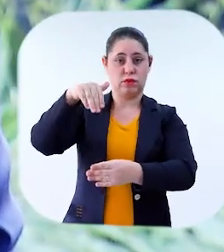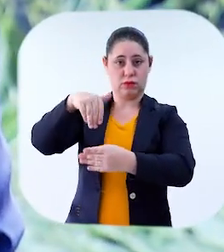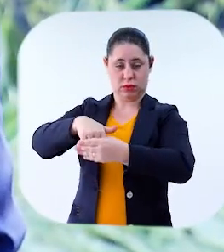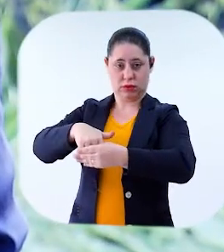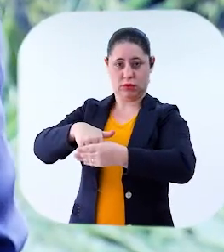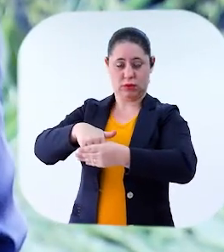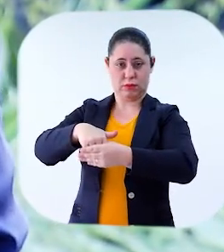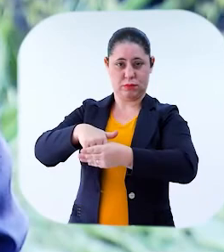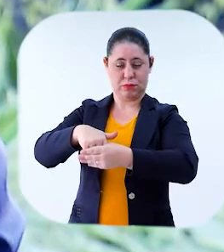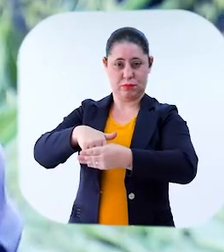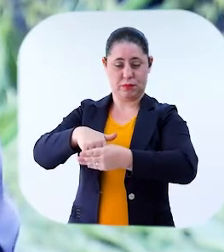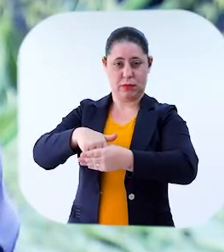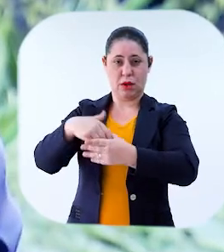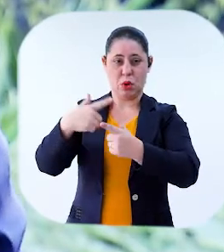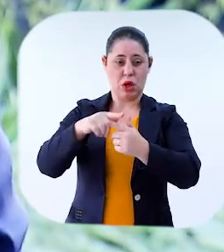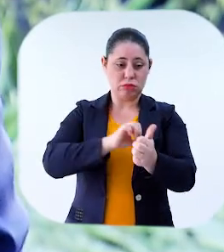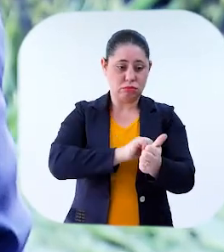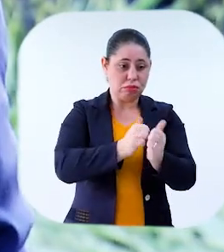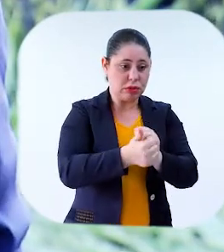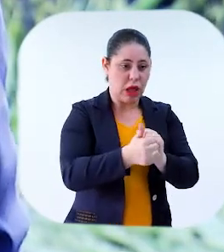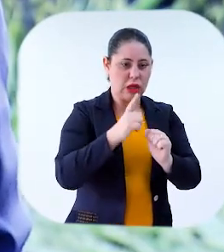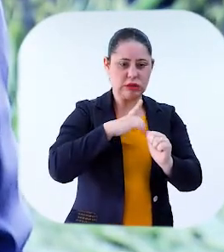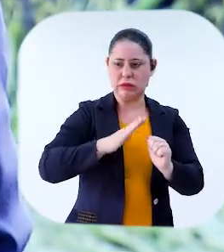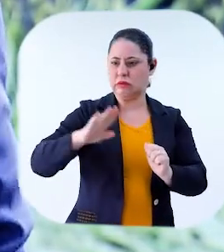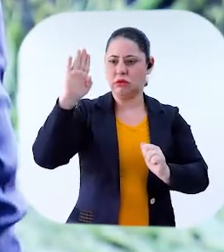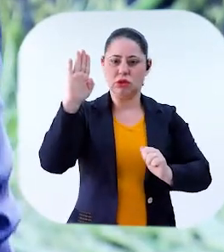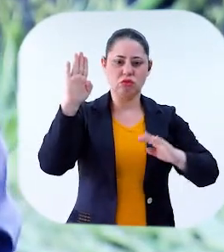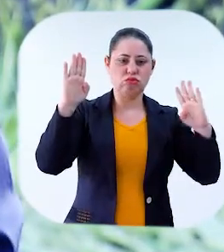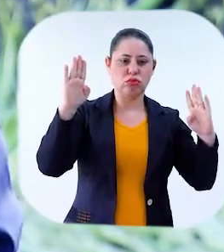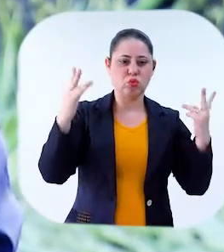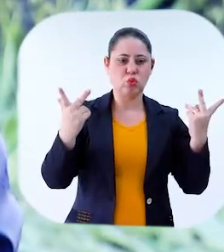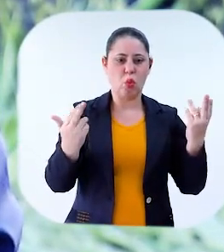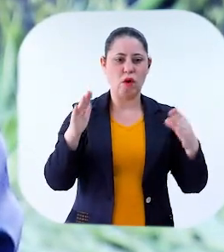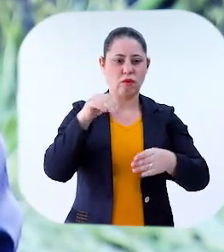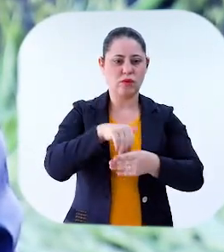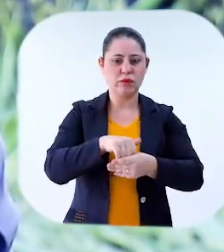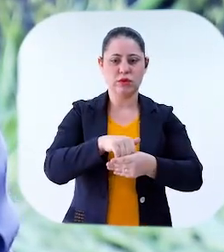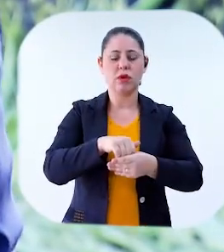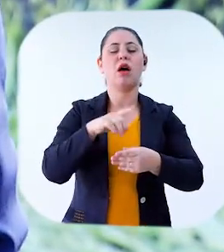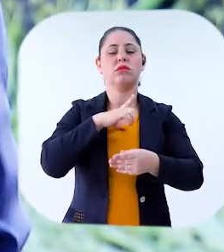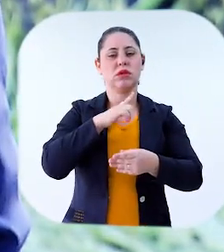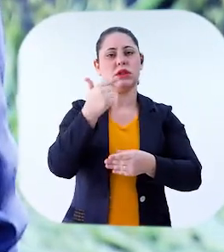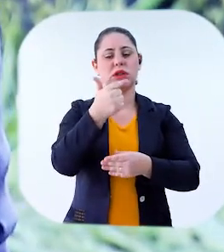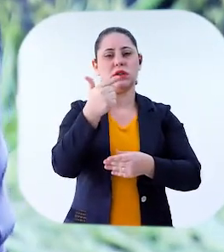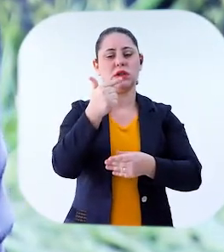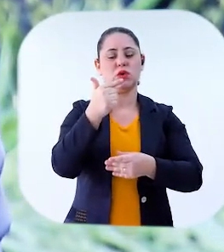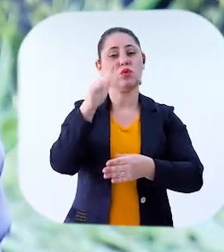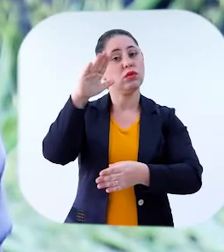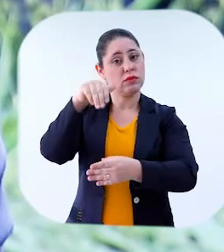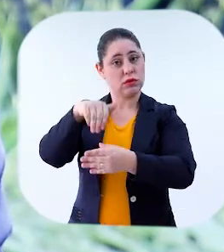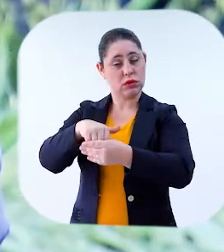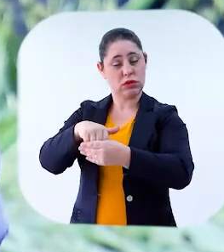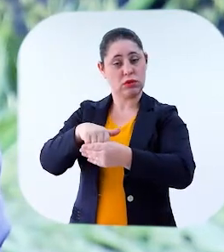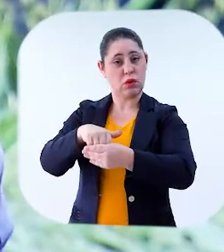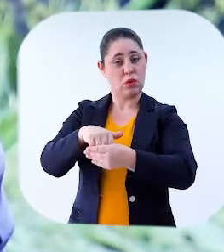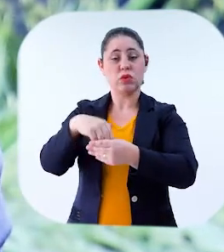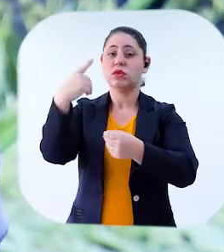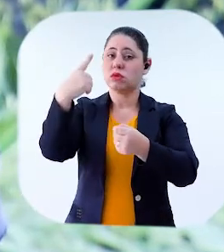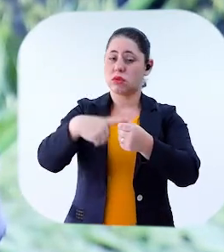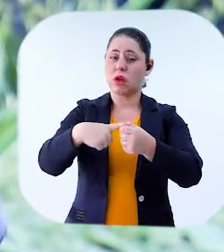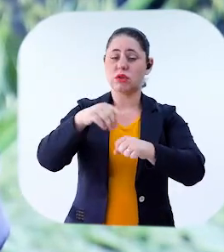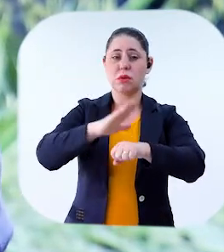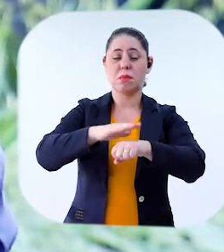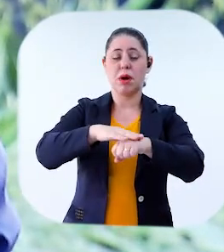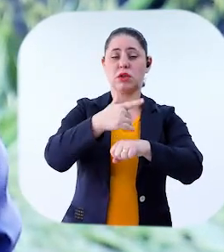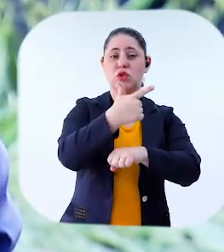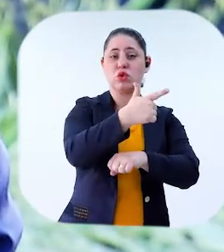poderão haver a possibilidade de segundo turno. Eu não posso dizer que haverá o segundo turno, né? Porque veja só, há possibilidade de haver segundo turno